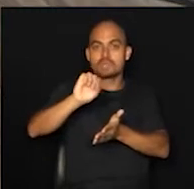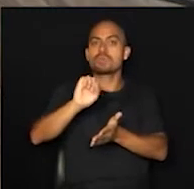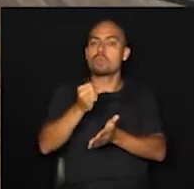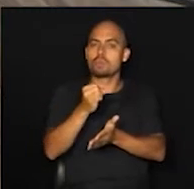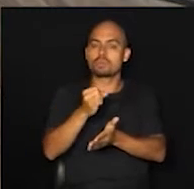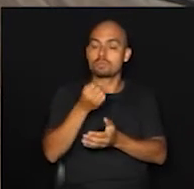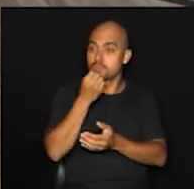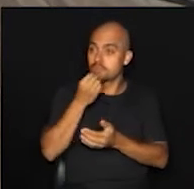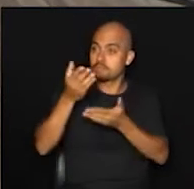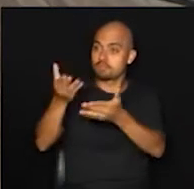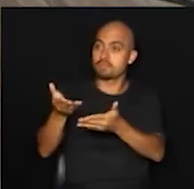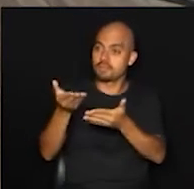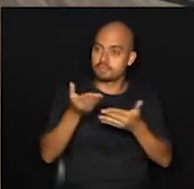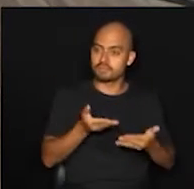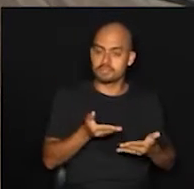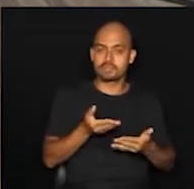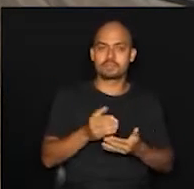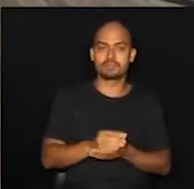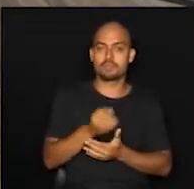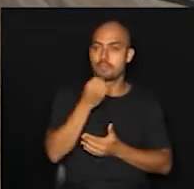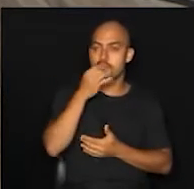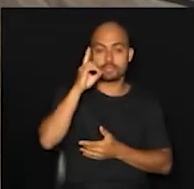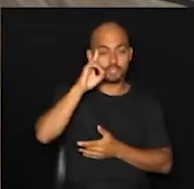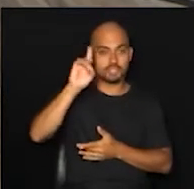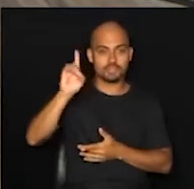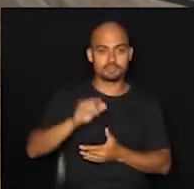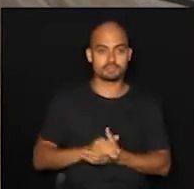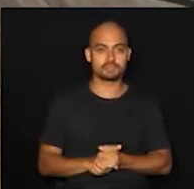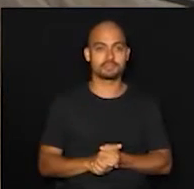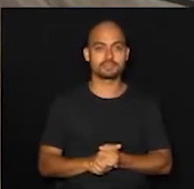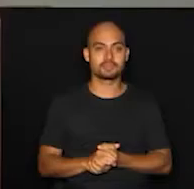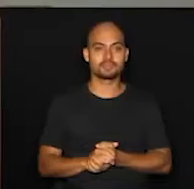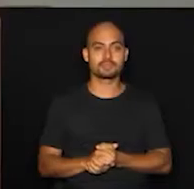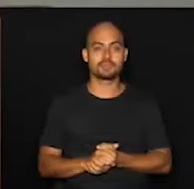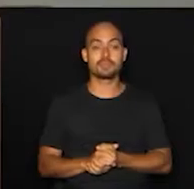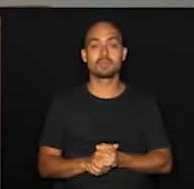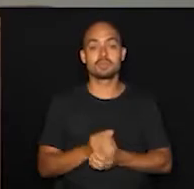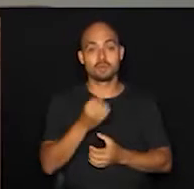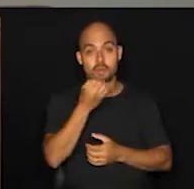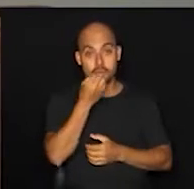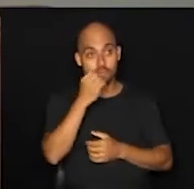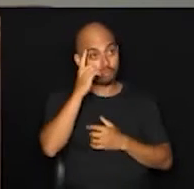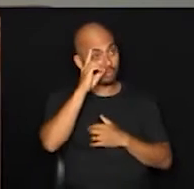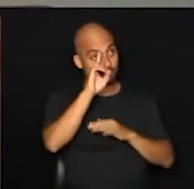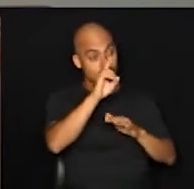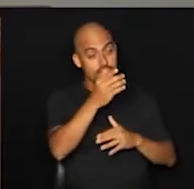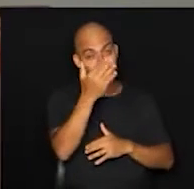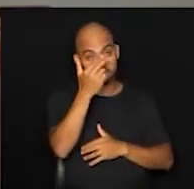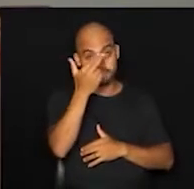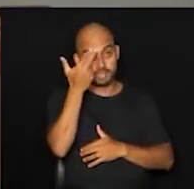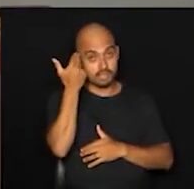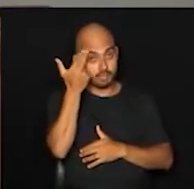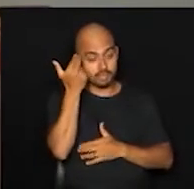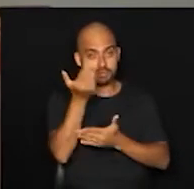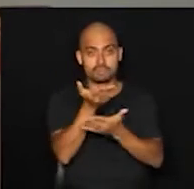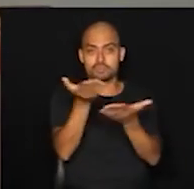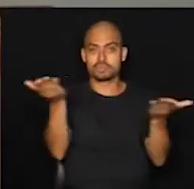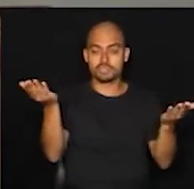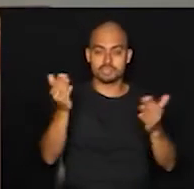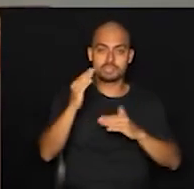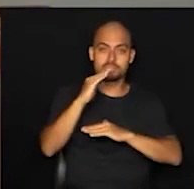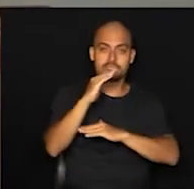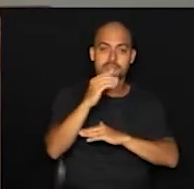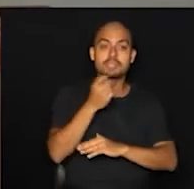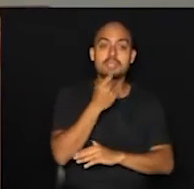Seja bem-vindo e bom dia, Bruno. Bom dia, Gabriel. Bom dia a todos aí da TV de